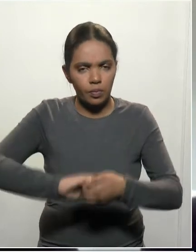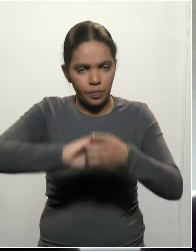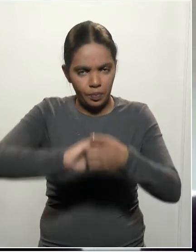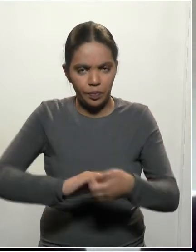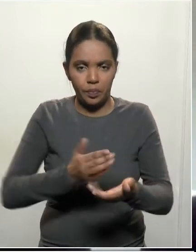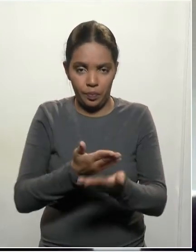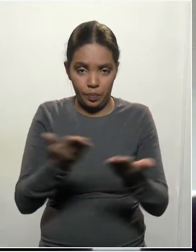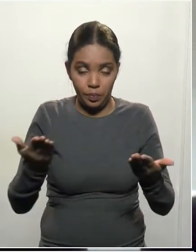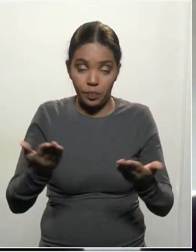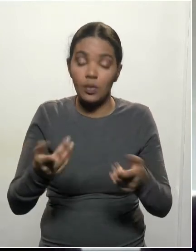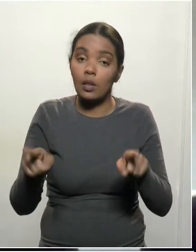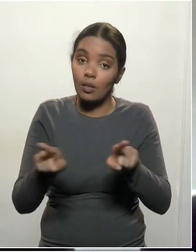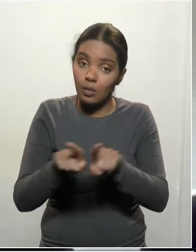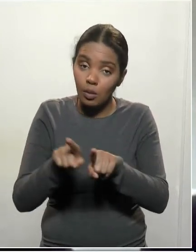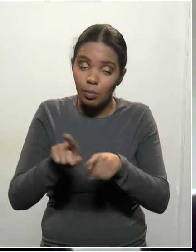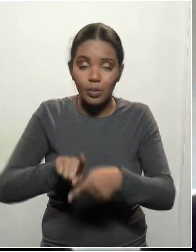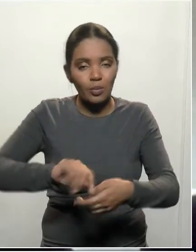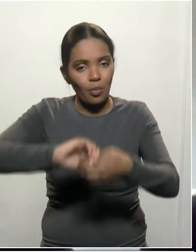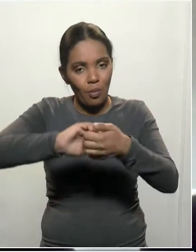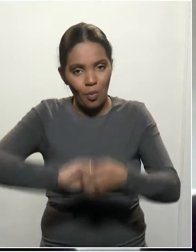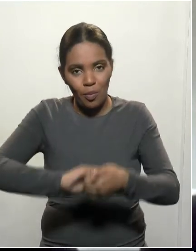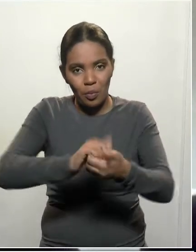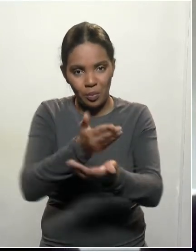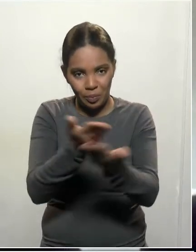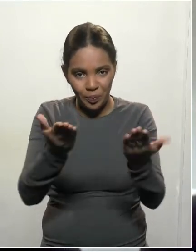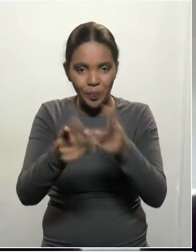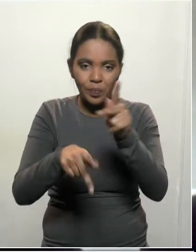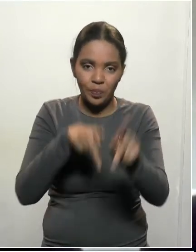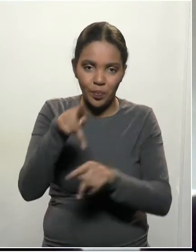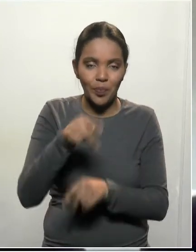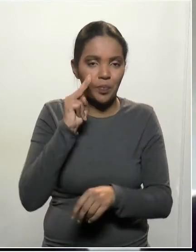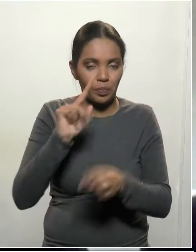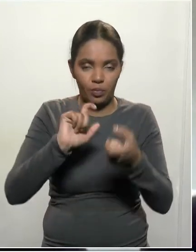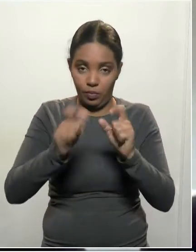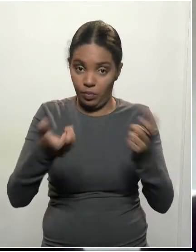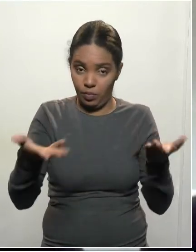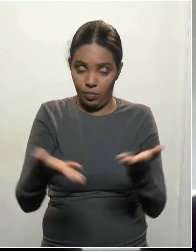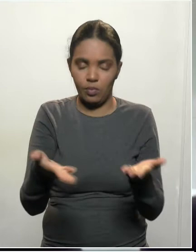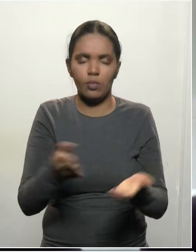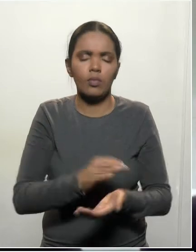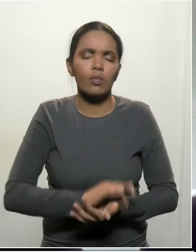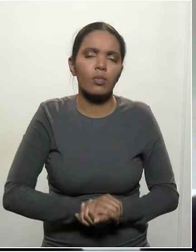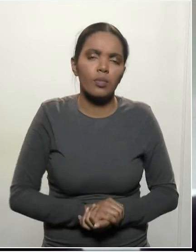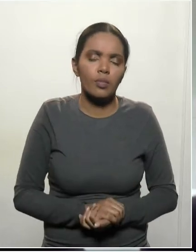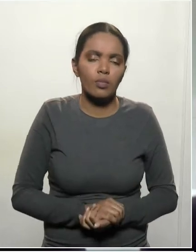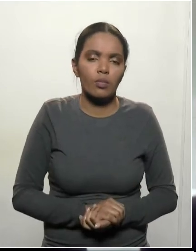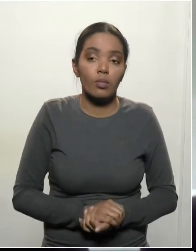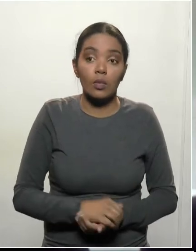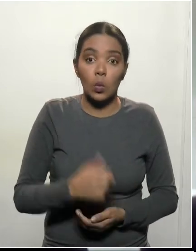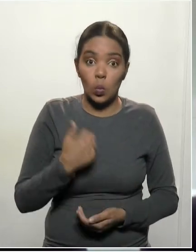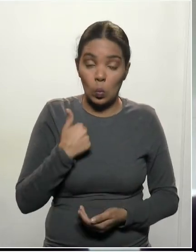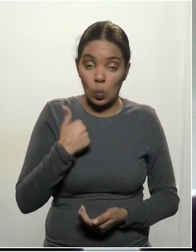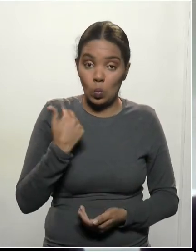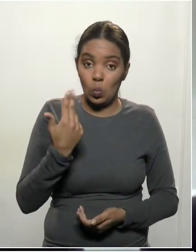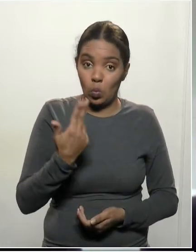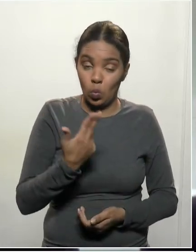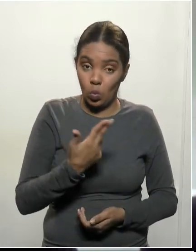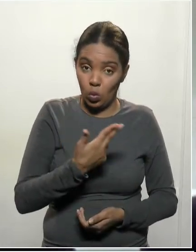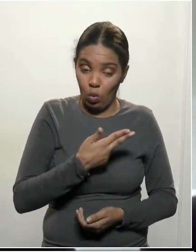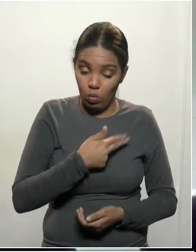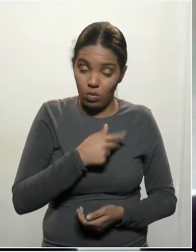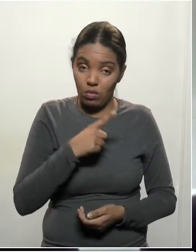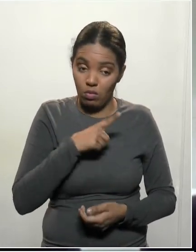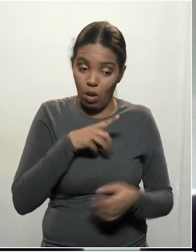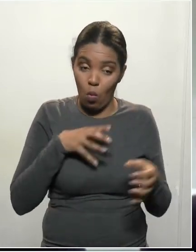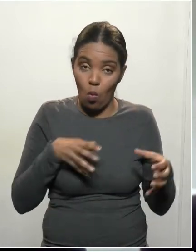Cumprimento a população que acompanha esta sessão. Nós estamos numa